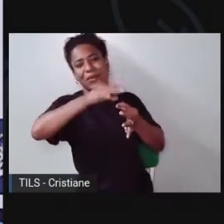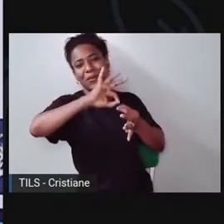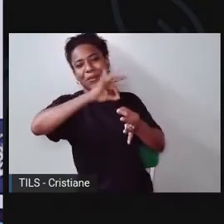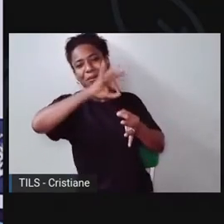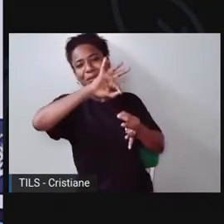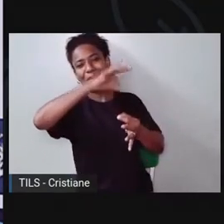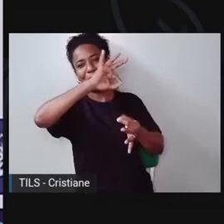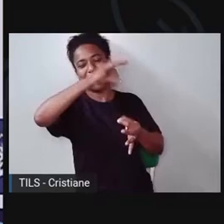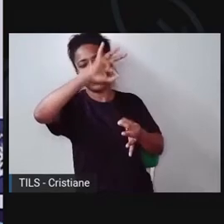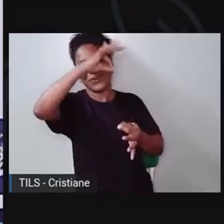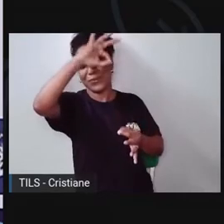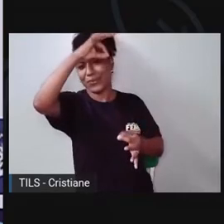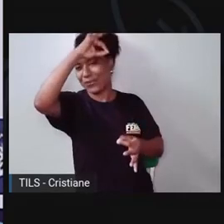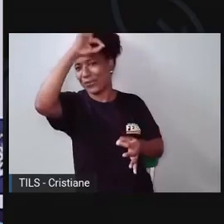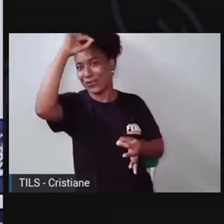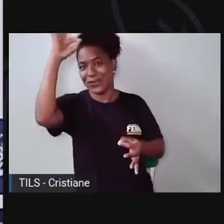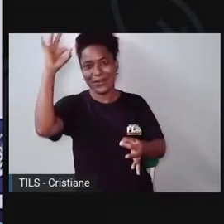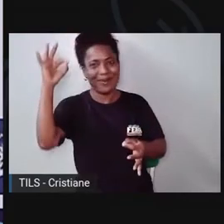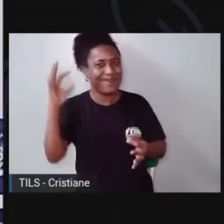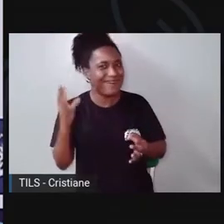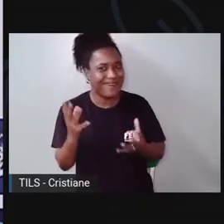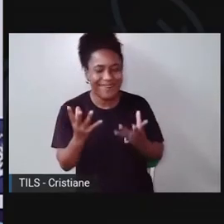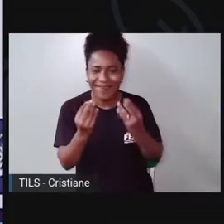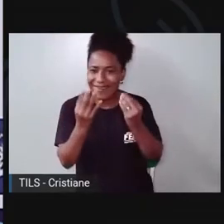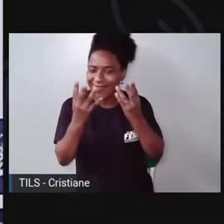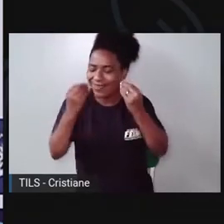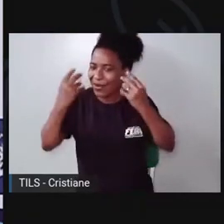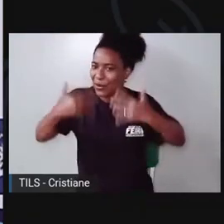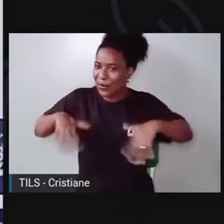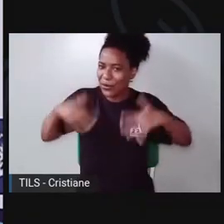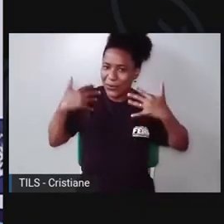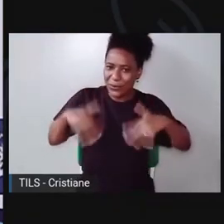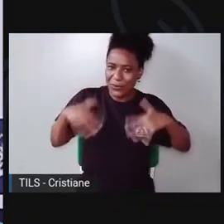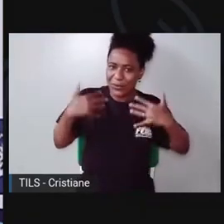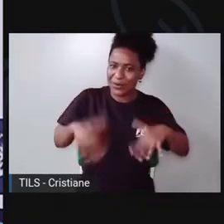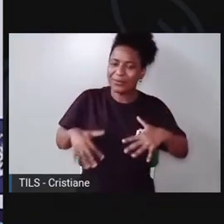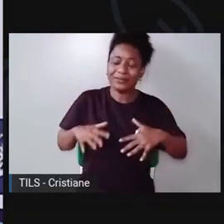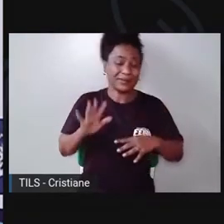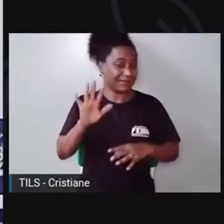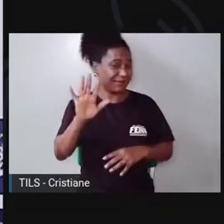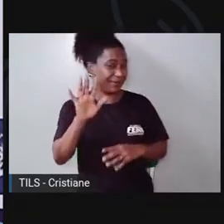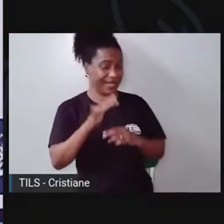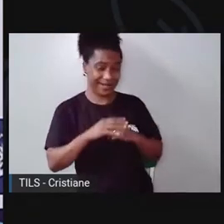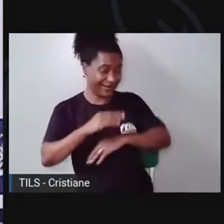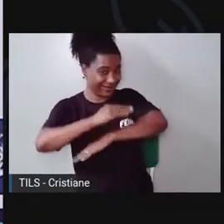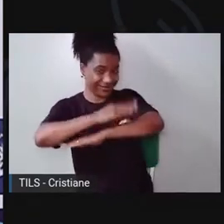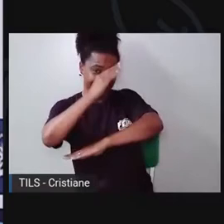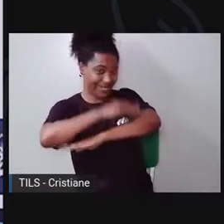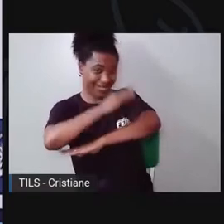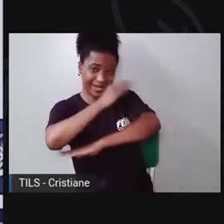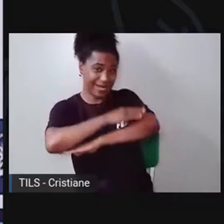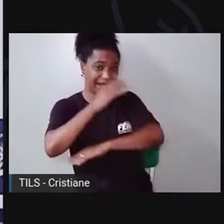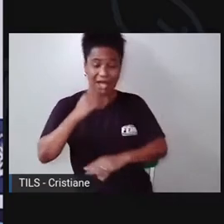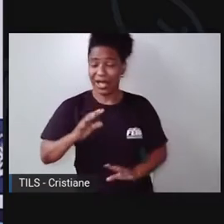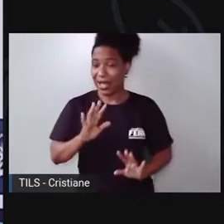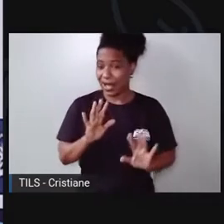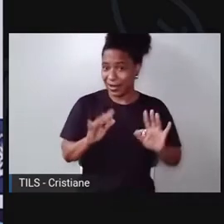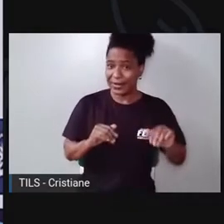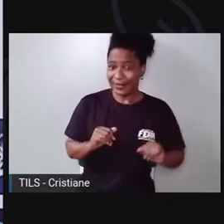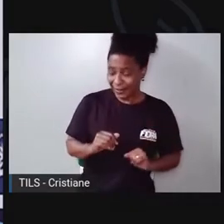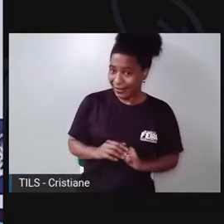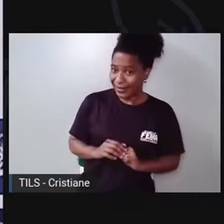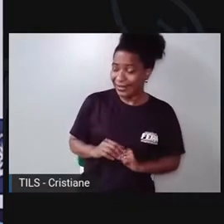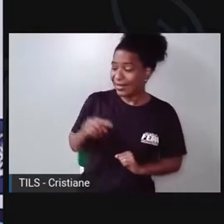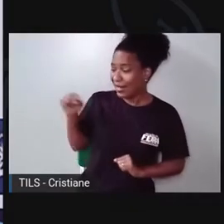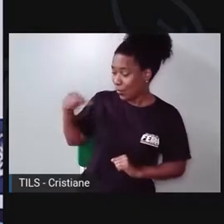contando histórias muitas histórias a seu jacaré Outro dia eu fui no shopping em Padre E aí eu passei meu